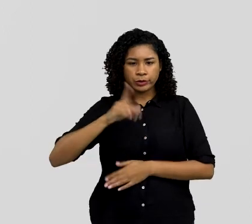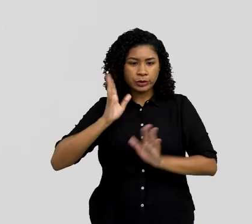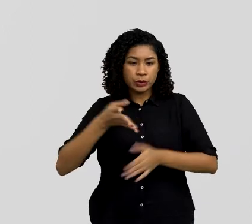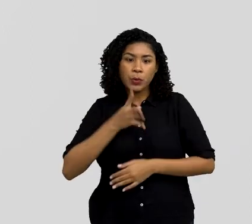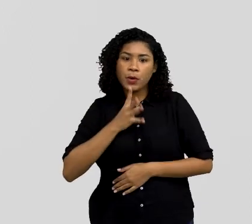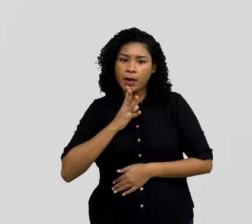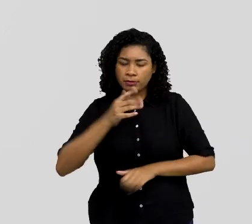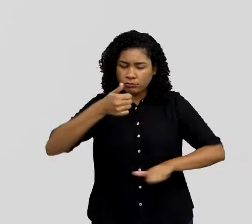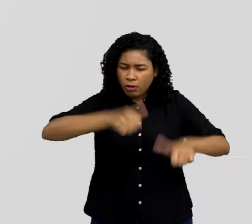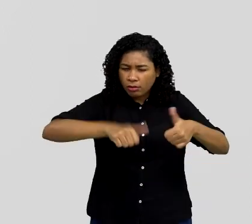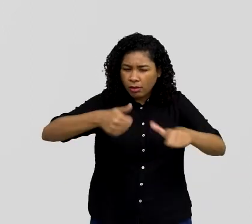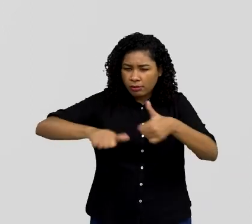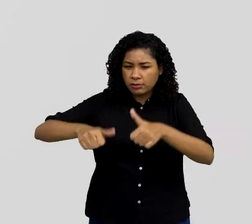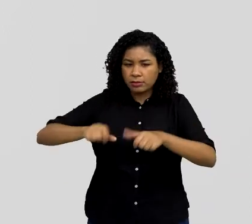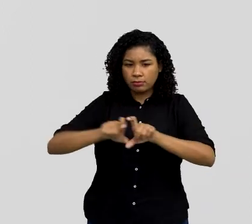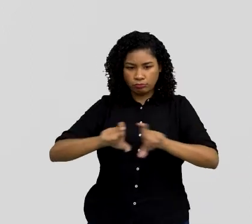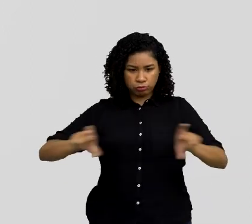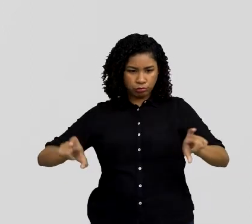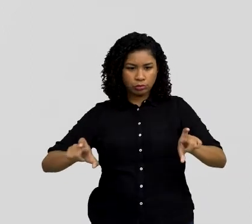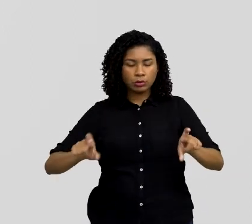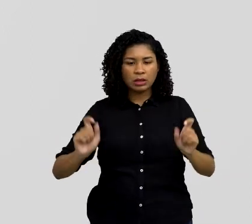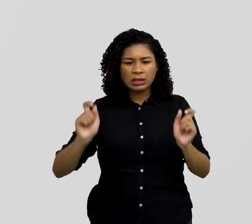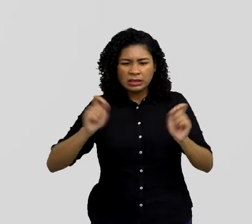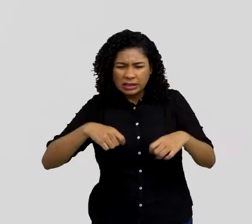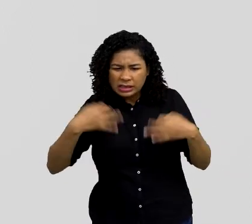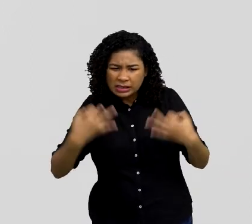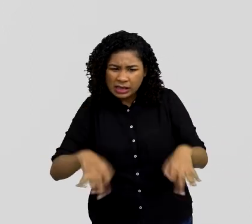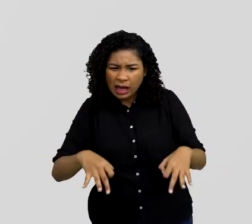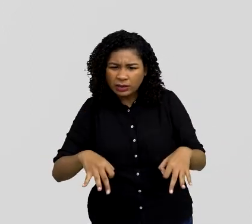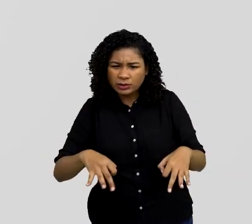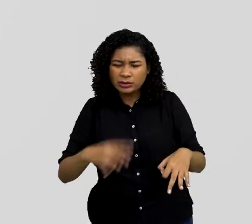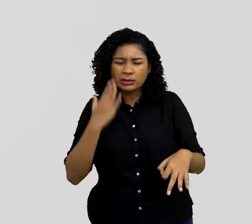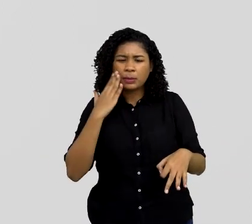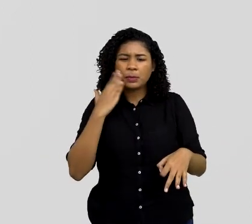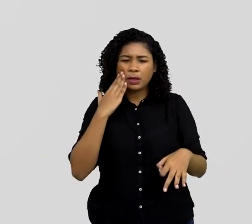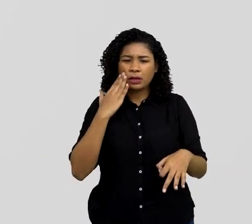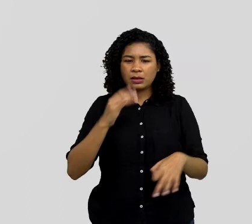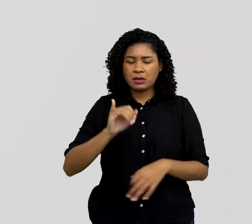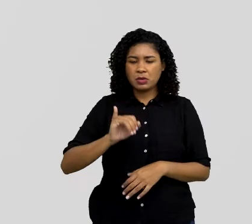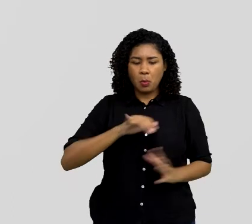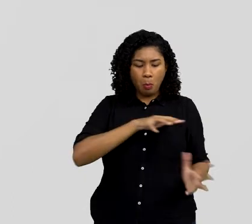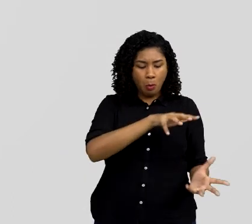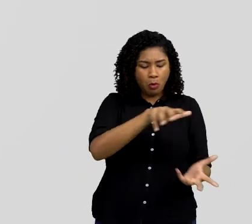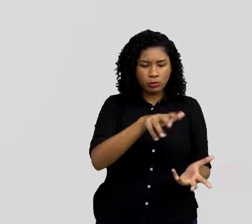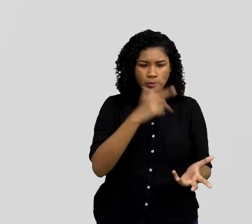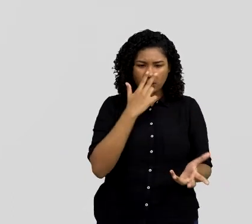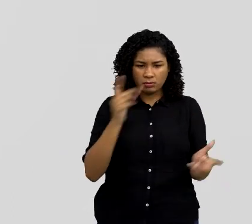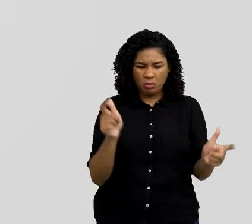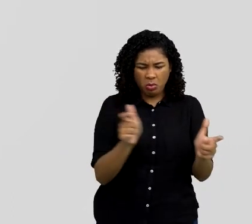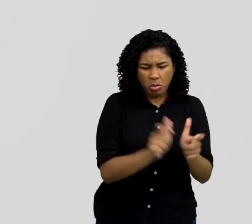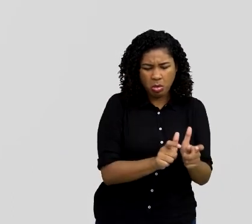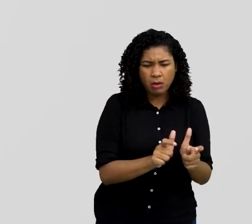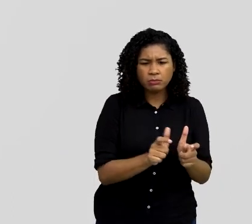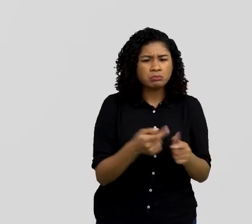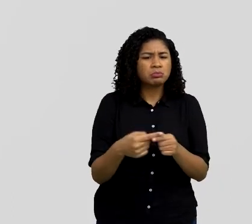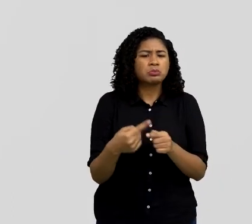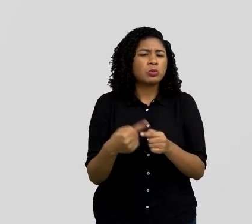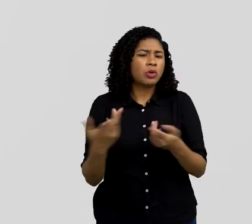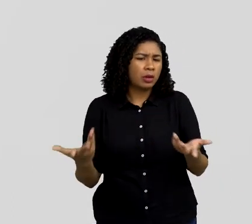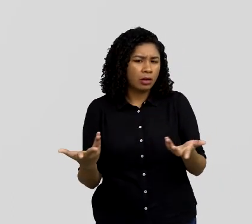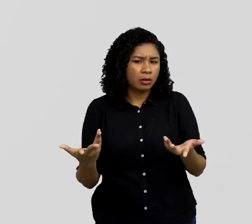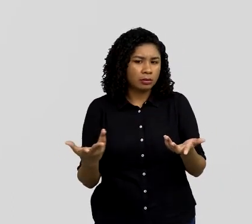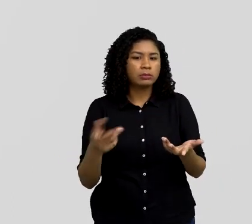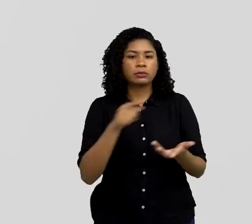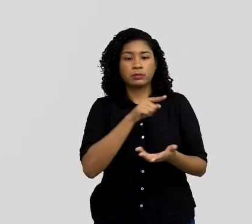correto afirmar-se que o mundo ficou menor devido ao quê? E aí você vai marcar a alternativa A, B, C, D ou